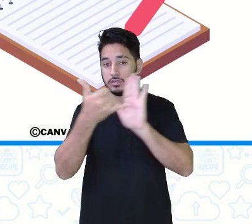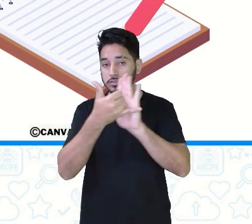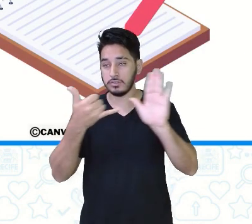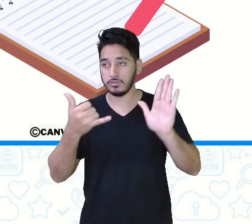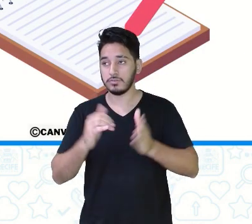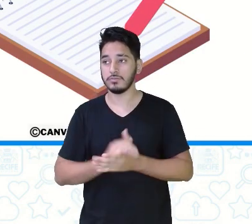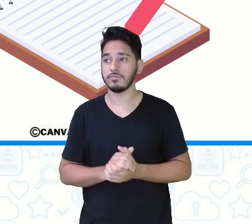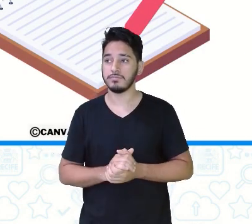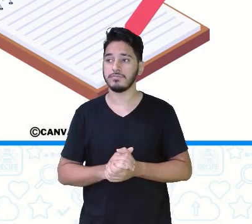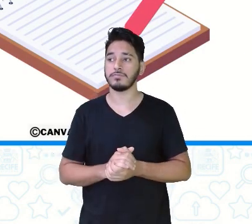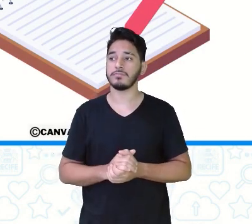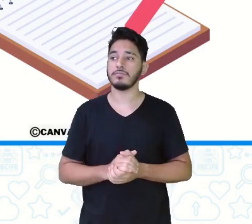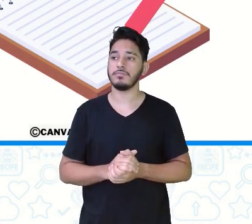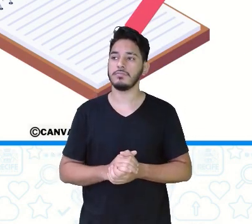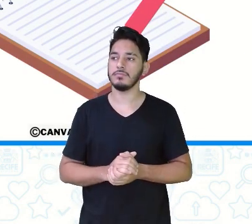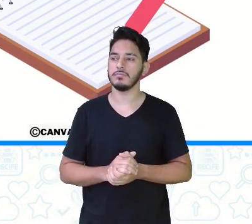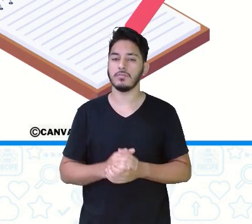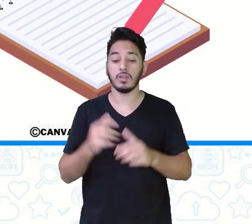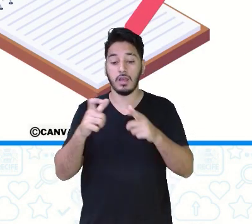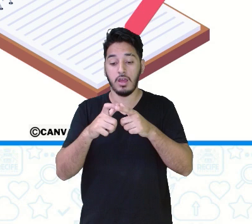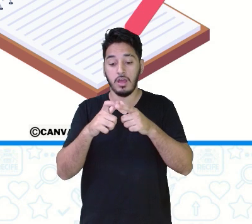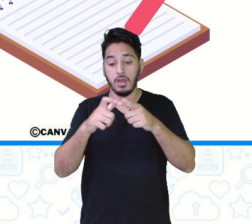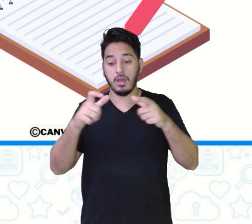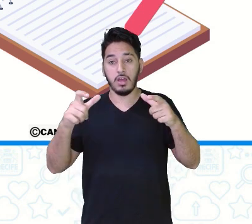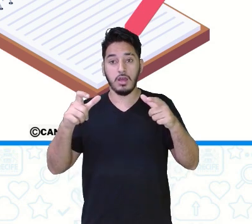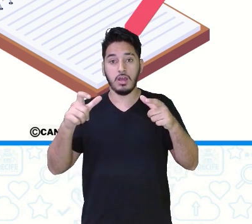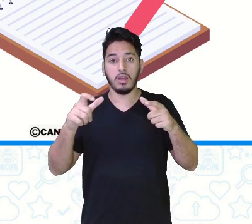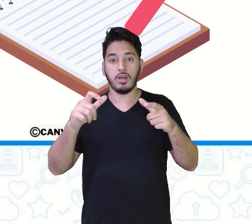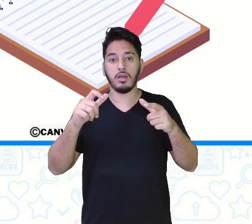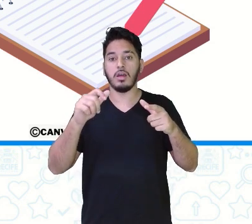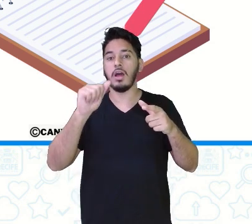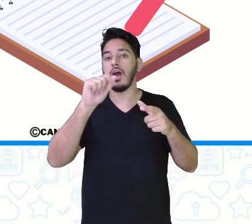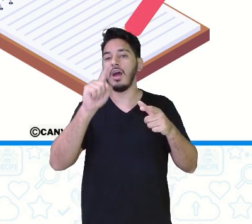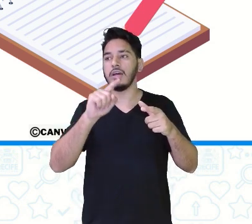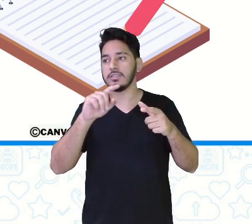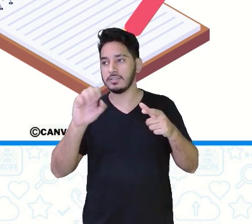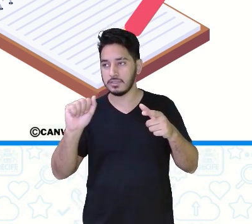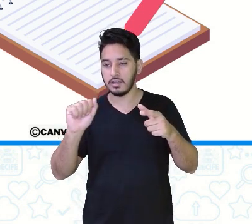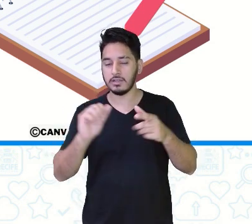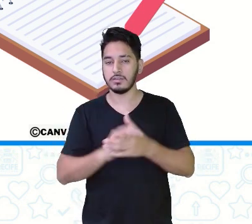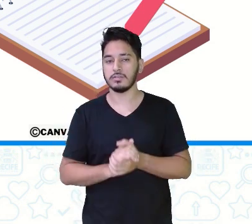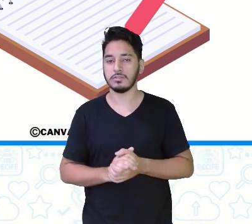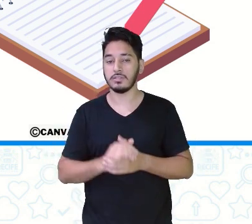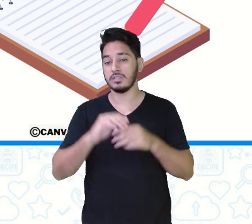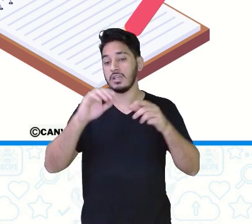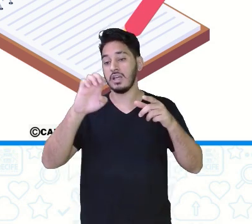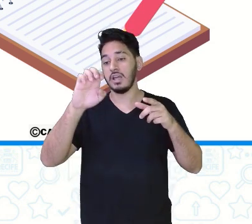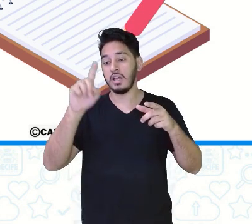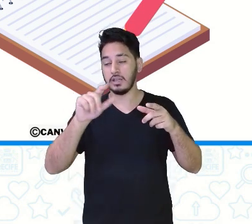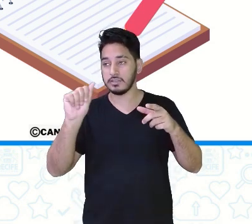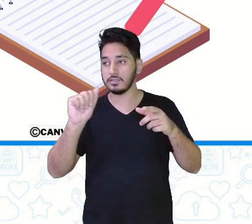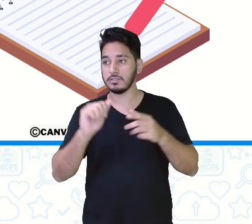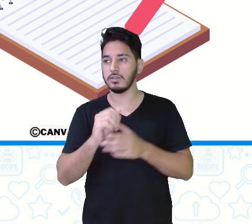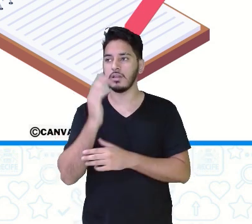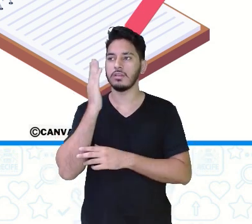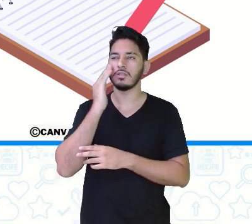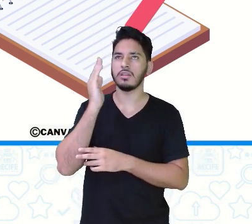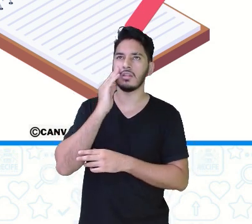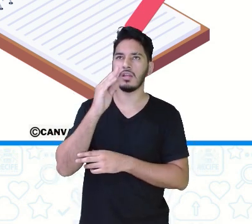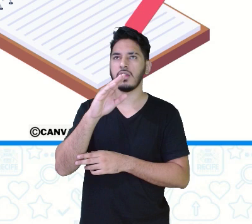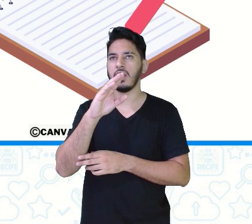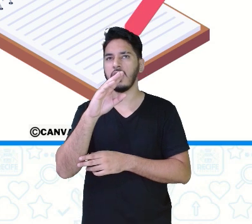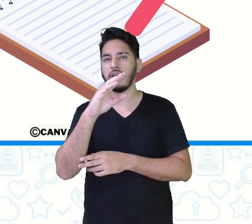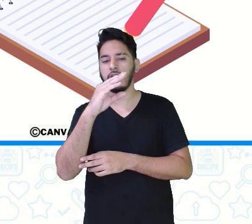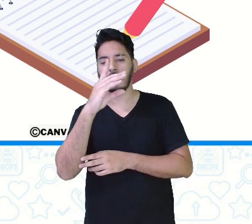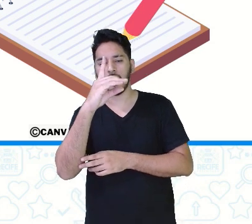detalhe. Olha aí. Grandeza, está marcado de vermelho. Aí tem entender, né? Entender que rima lá embaixo